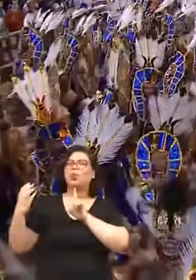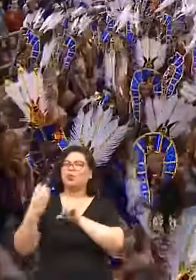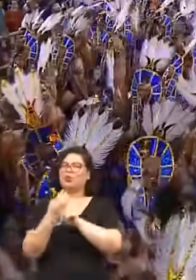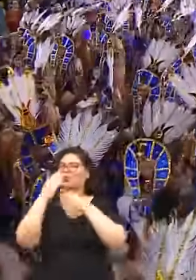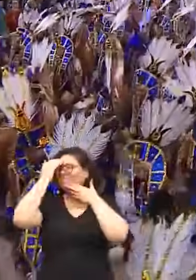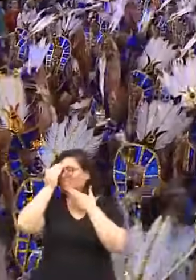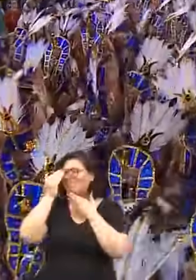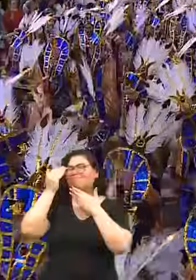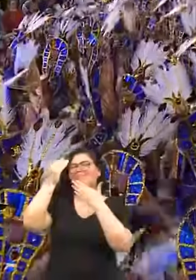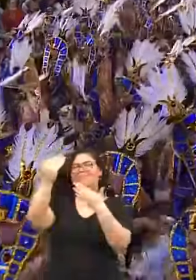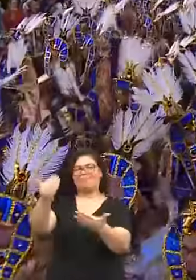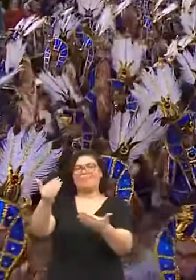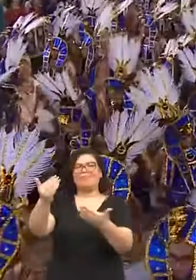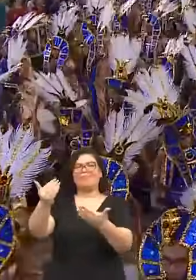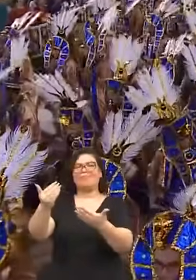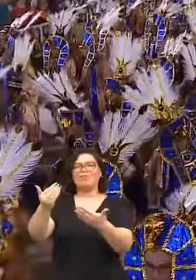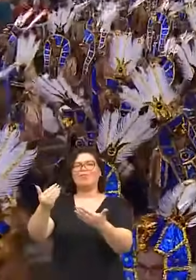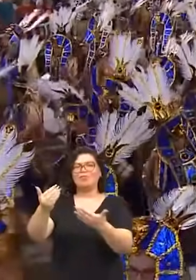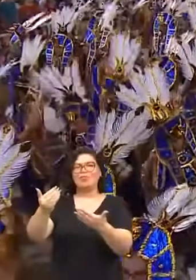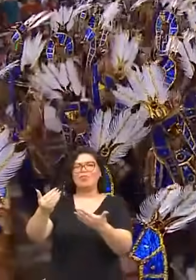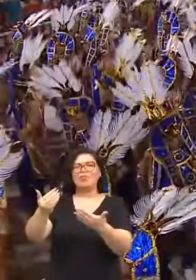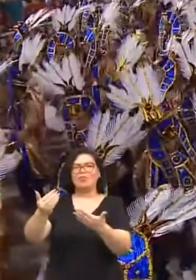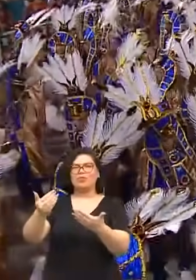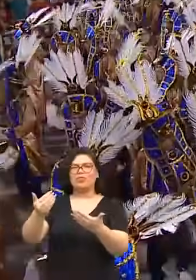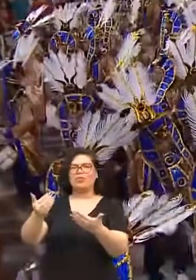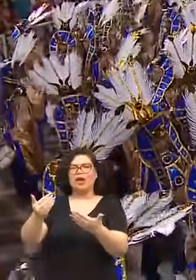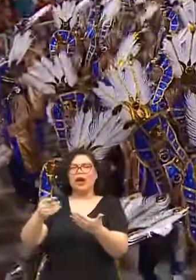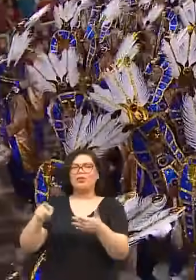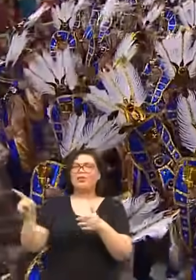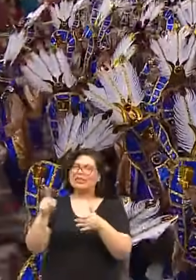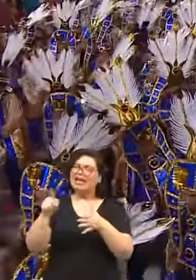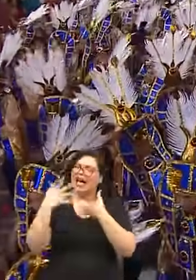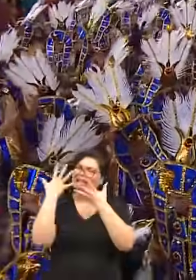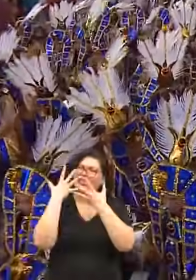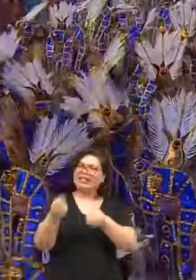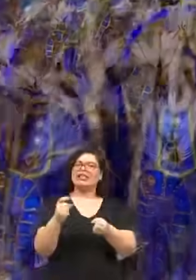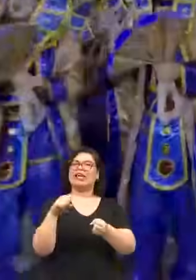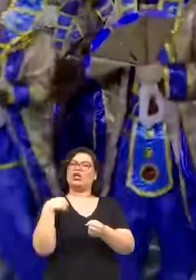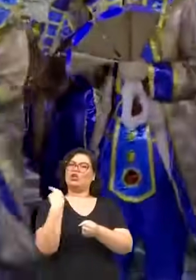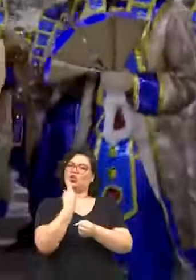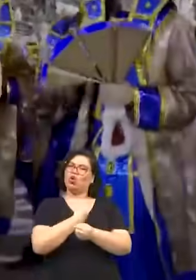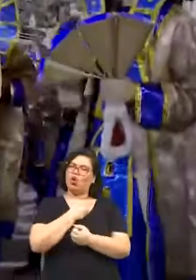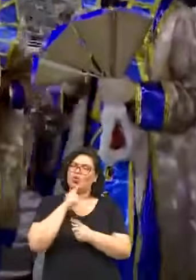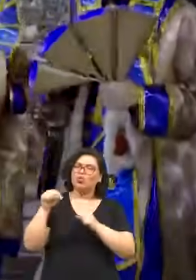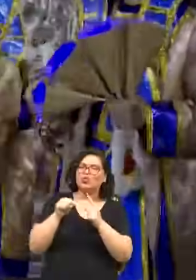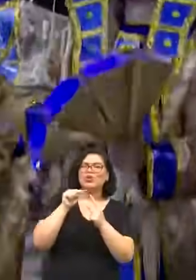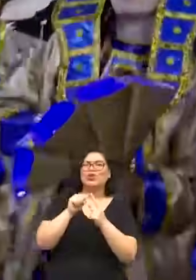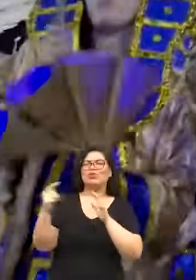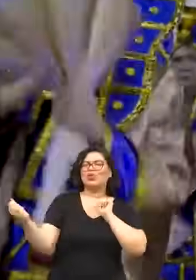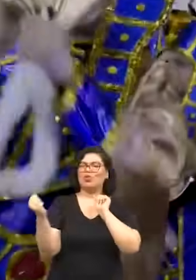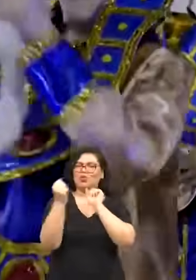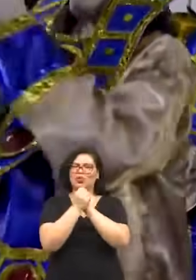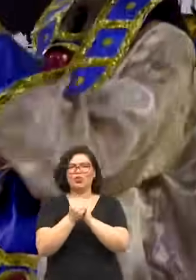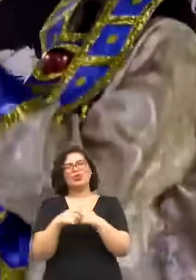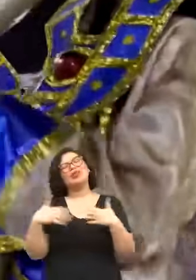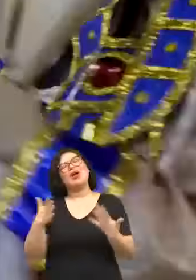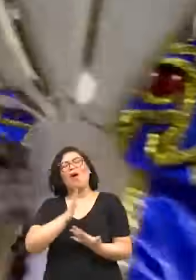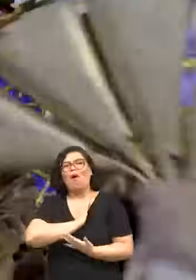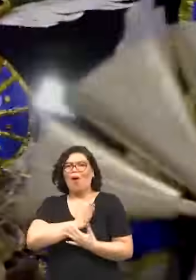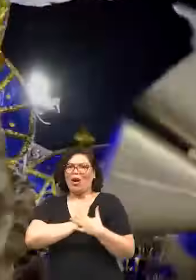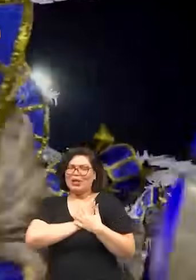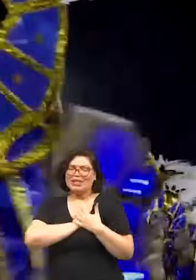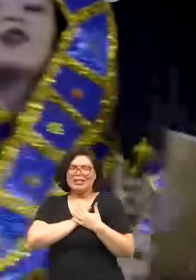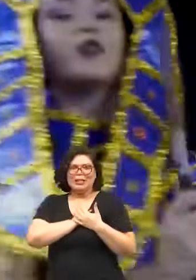Muito obrigada, né, por ter abraçado a nossa causa, por ter vindo conosco. E é isso, o coração aqui